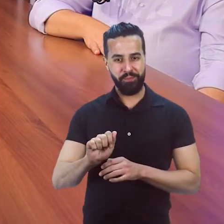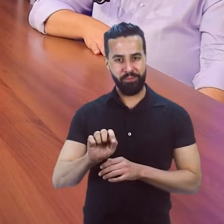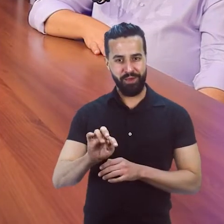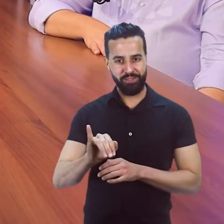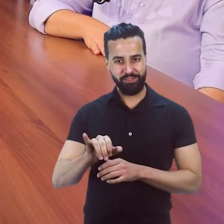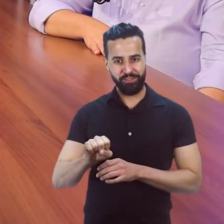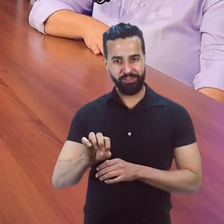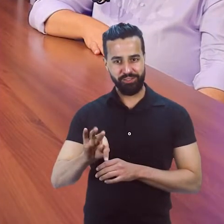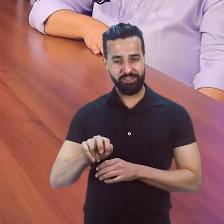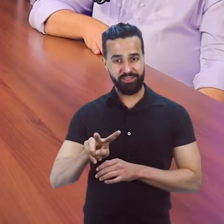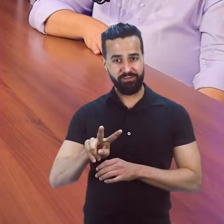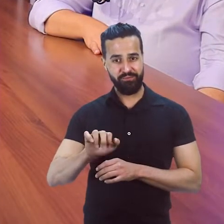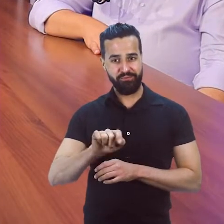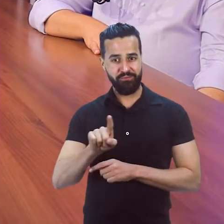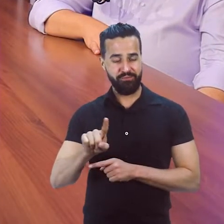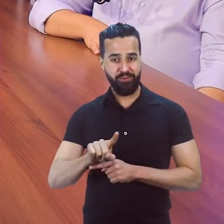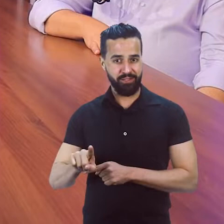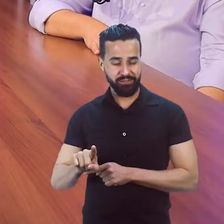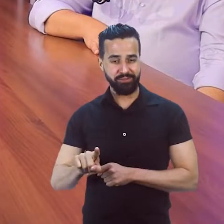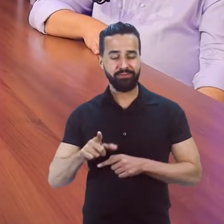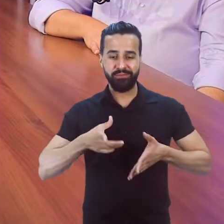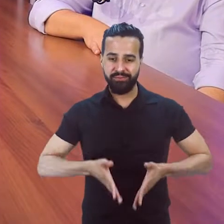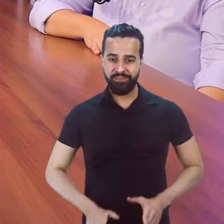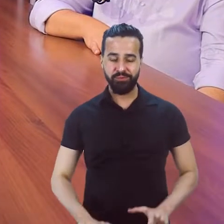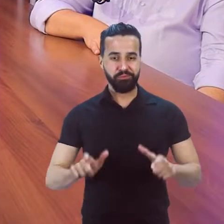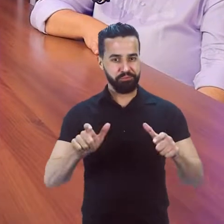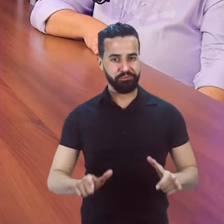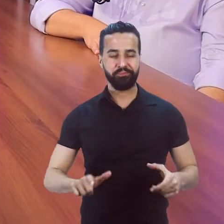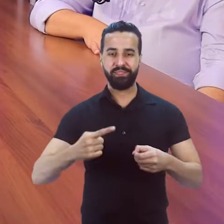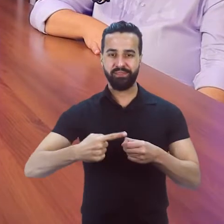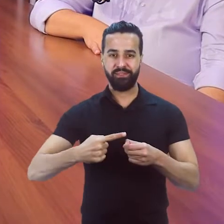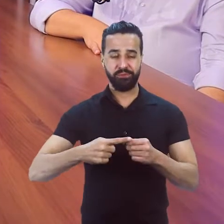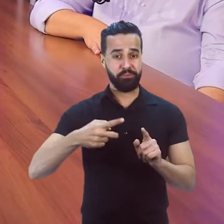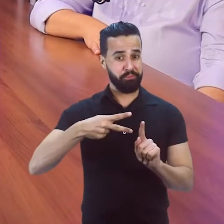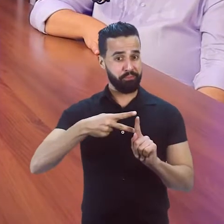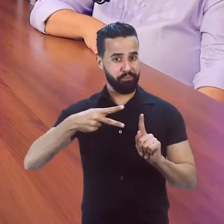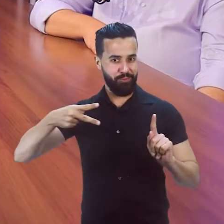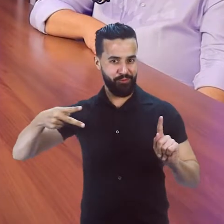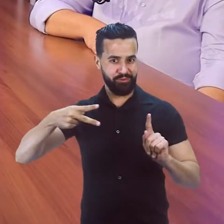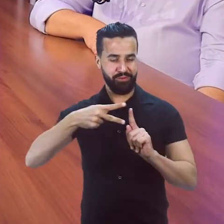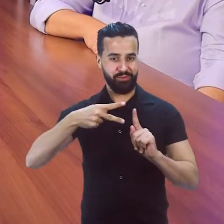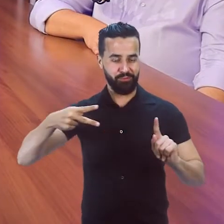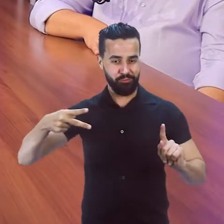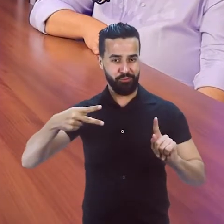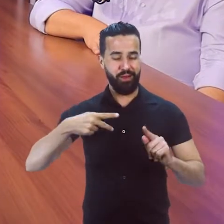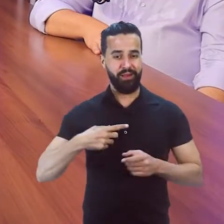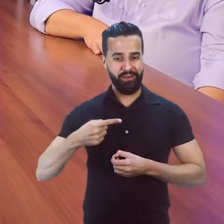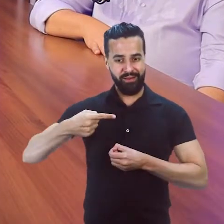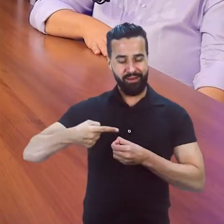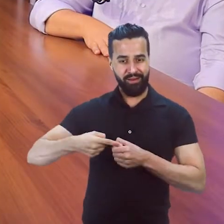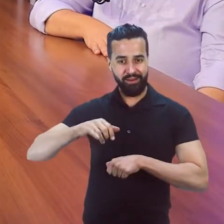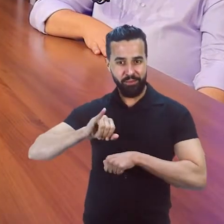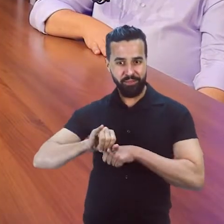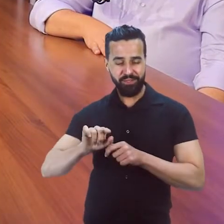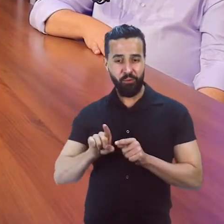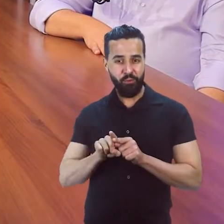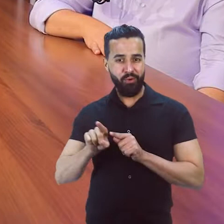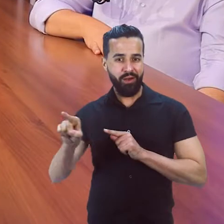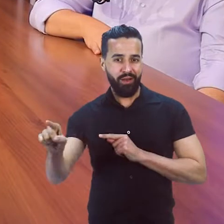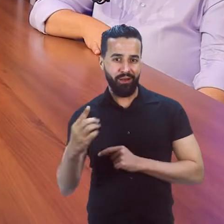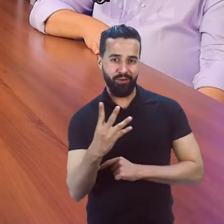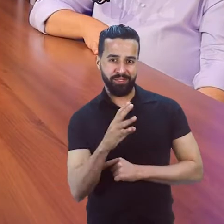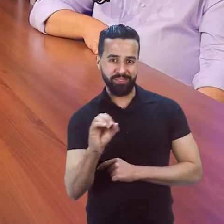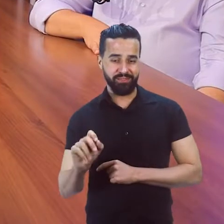Goiânia, filho da cidade de Porangatu, uma cidade que está aqui a 400 quilômetros aqui da capital, cidade